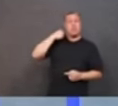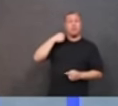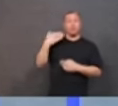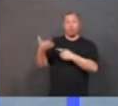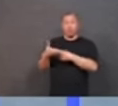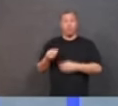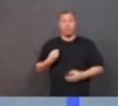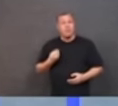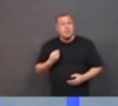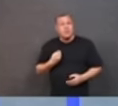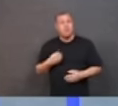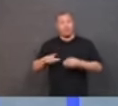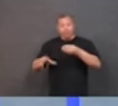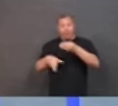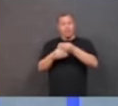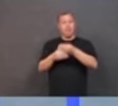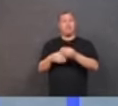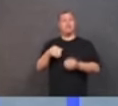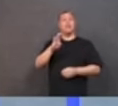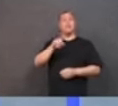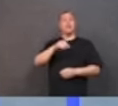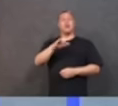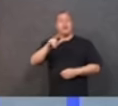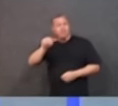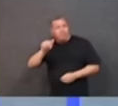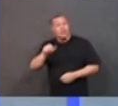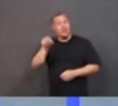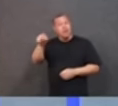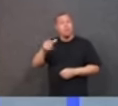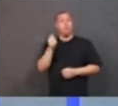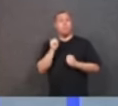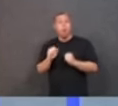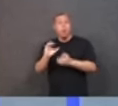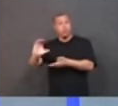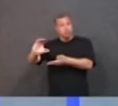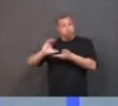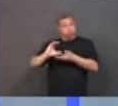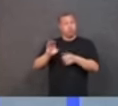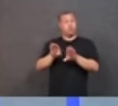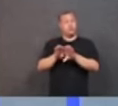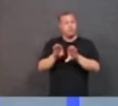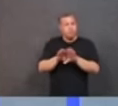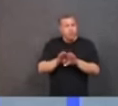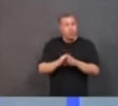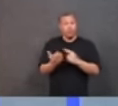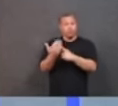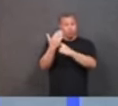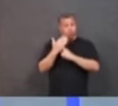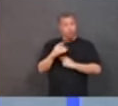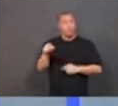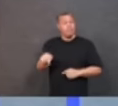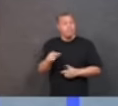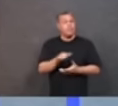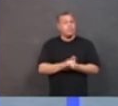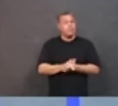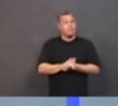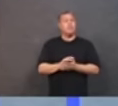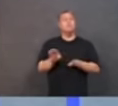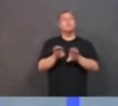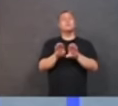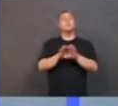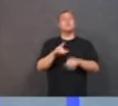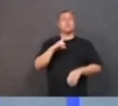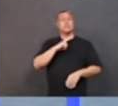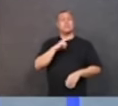têm emendas de bancada, através das quais eles podem, né, nos ajudar, nos beneficiar, e também existe